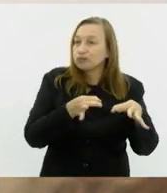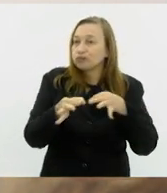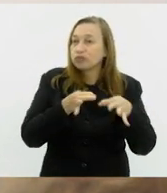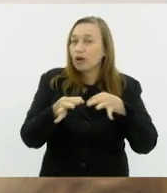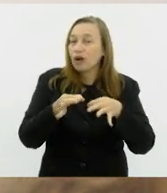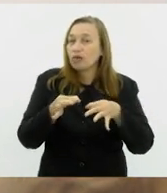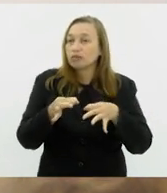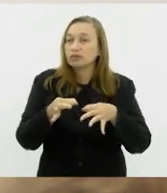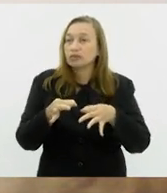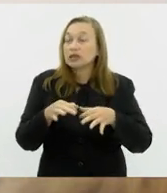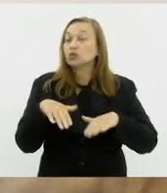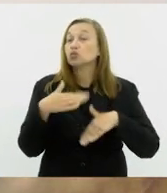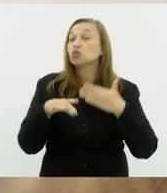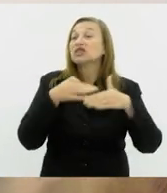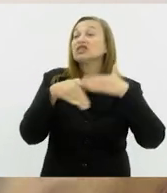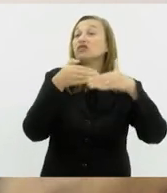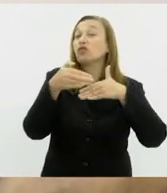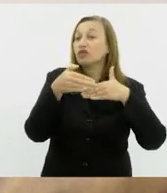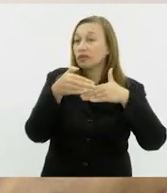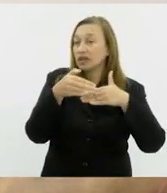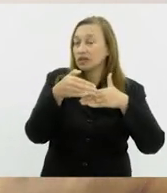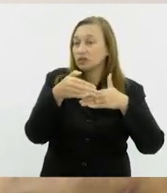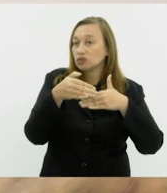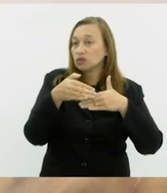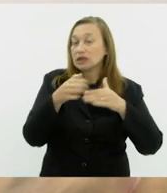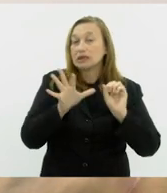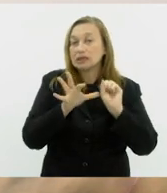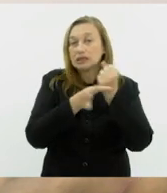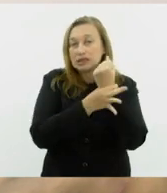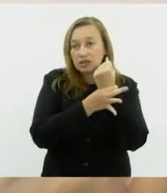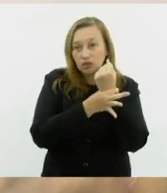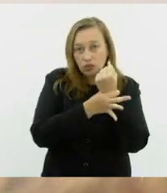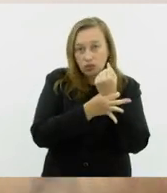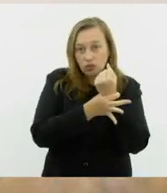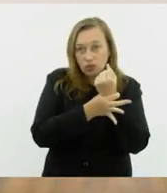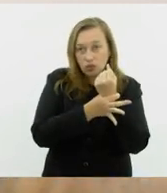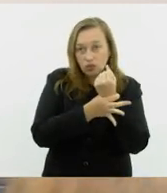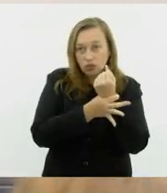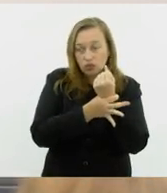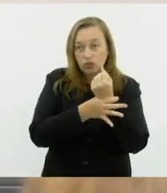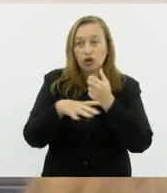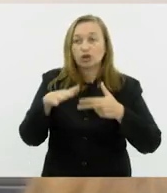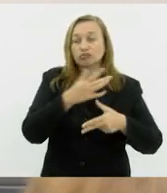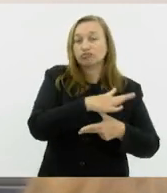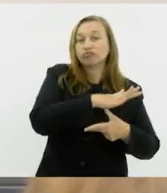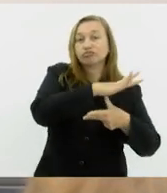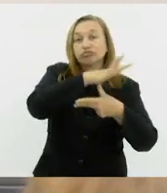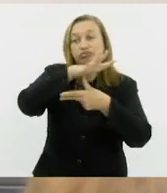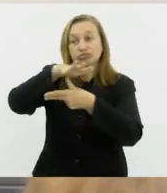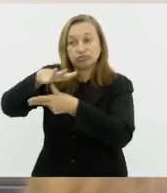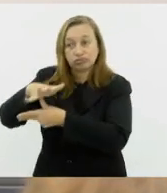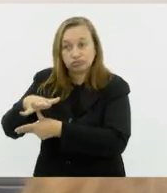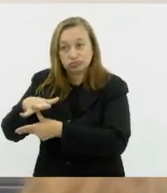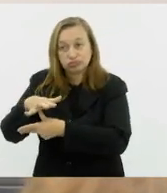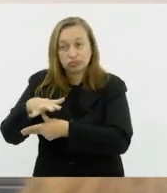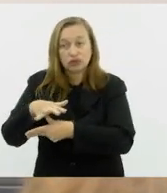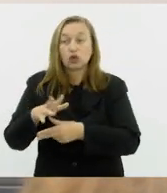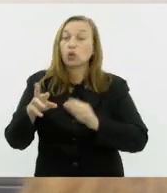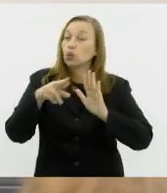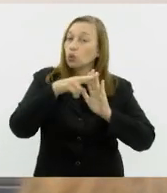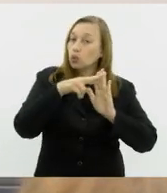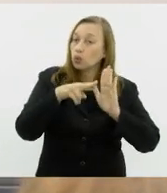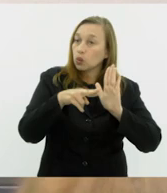promoção do desenvolvimento seguro e ordenado da aviação civil mundial, por meio do estabelecimento de